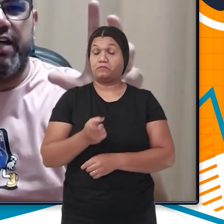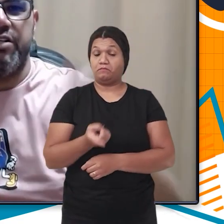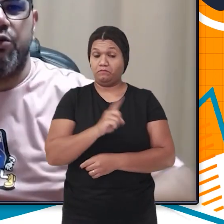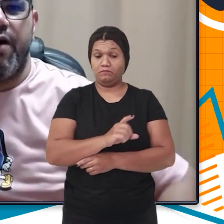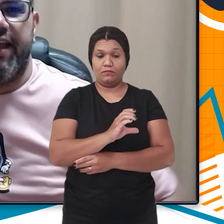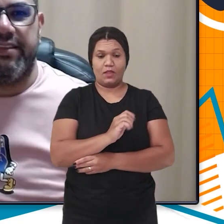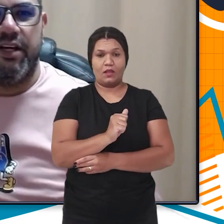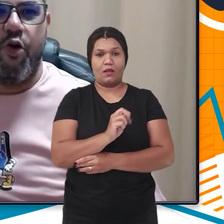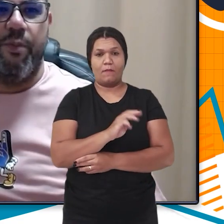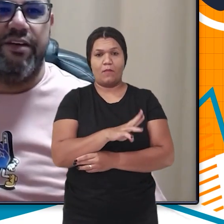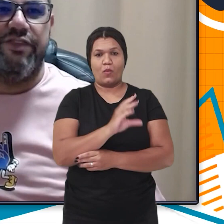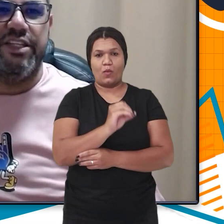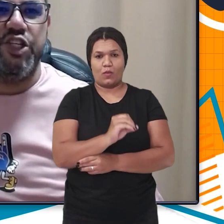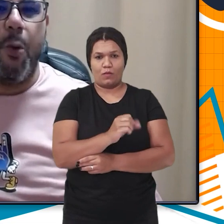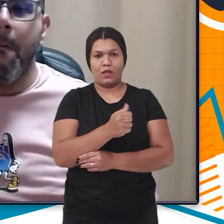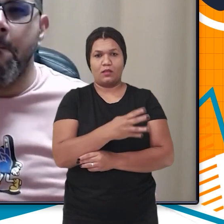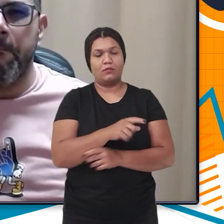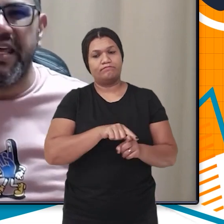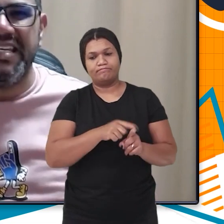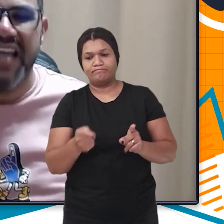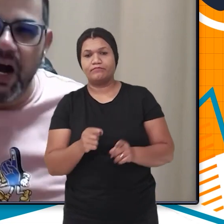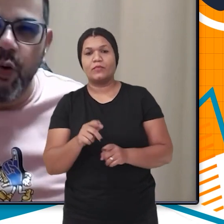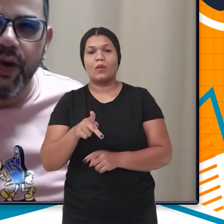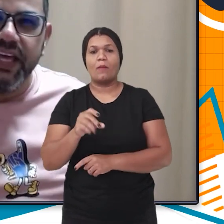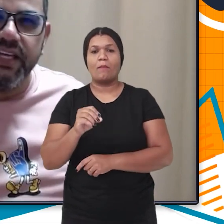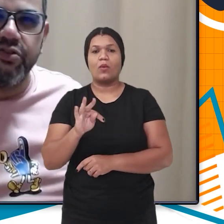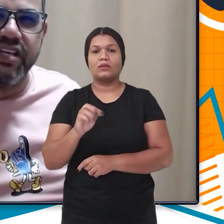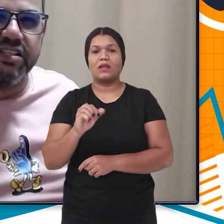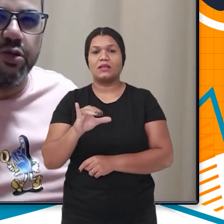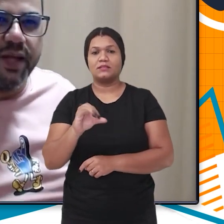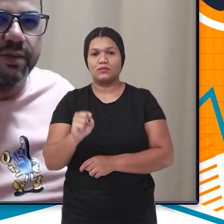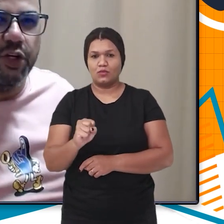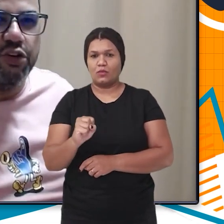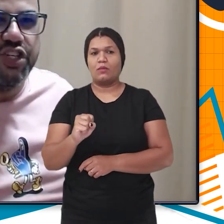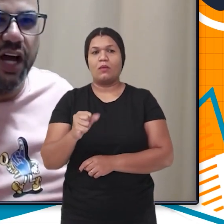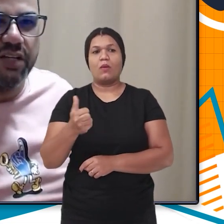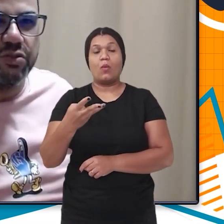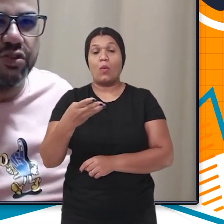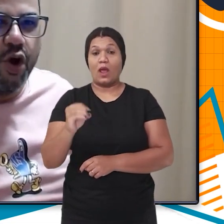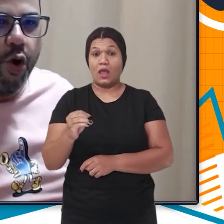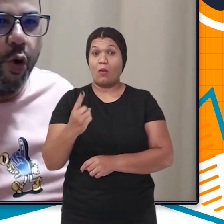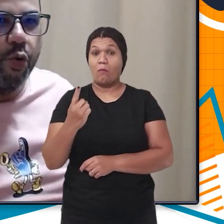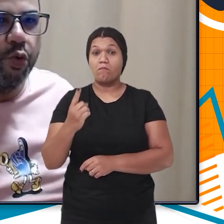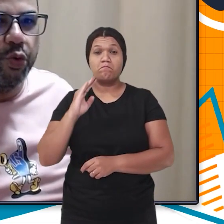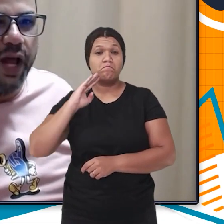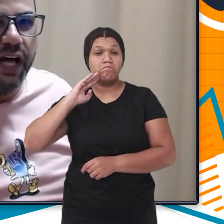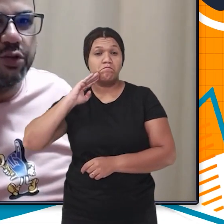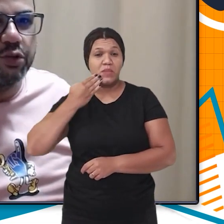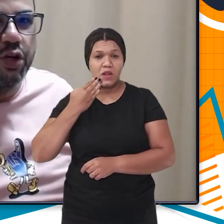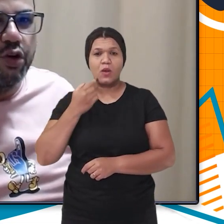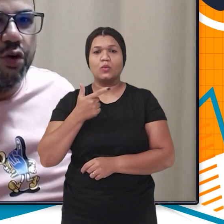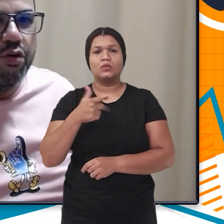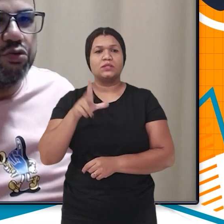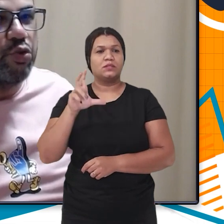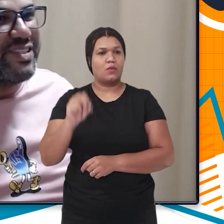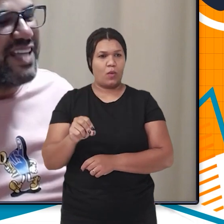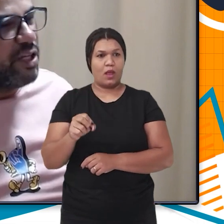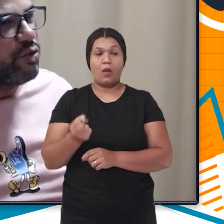usar o potássio 40 com meia-vida de 1 bilhão e 250 milhões de anos, ou o urânio